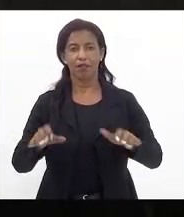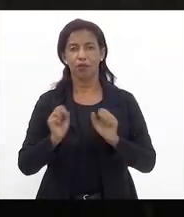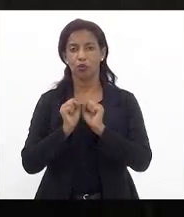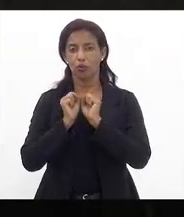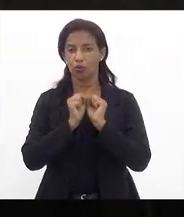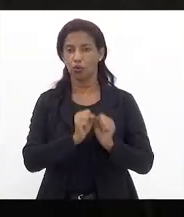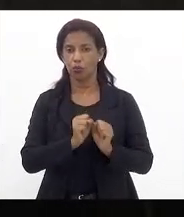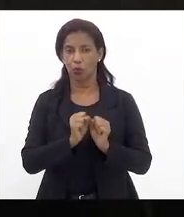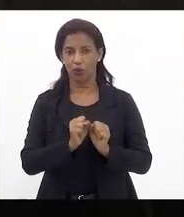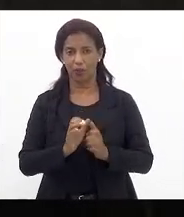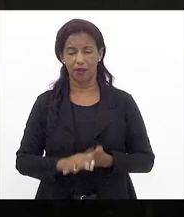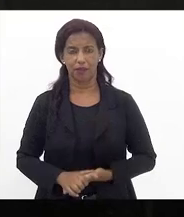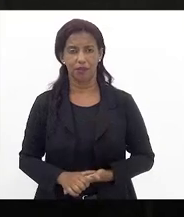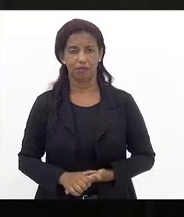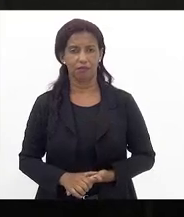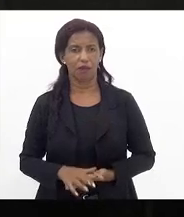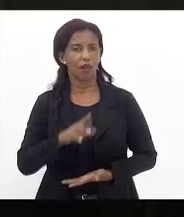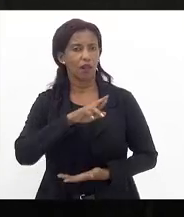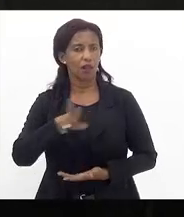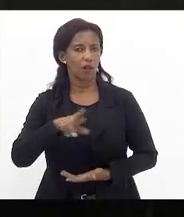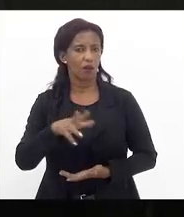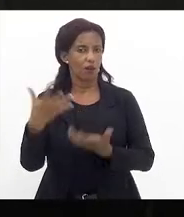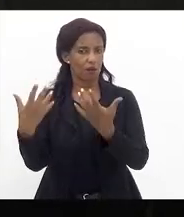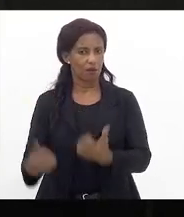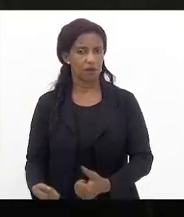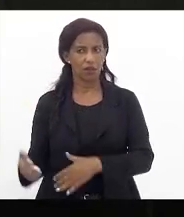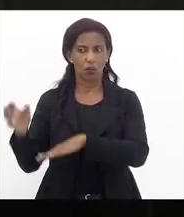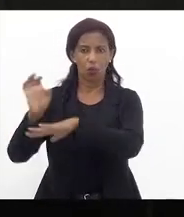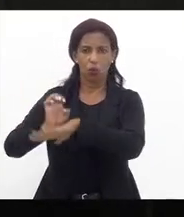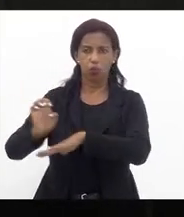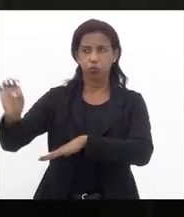poderes. Não é admissível que os estados